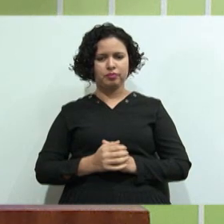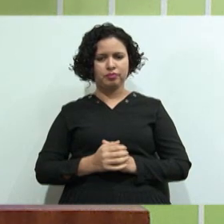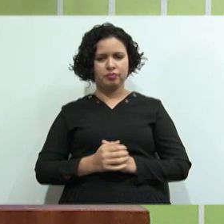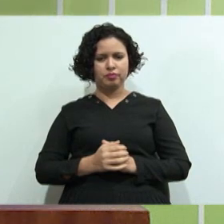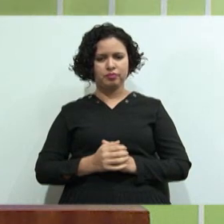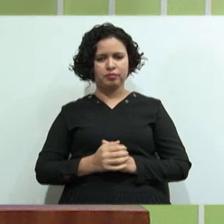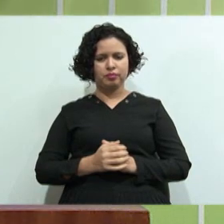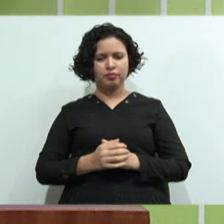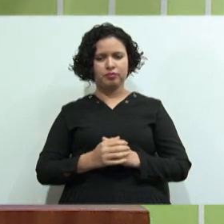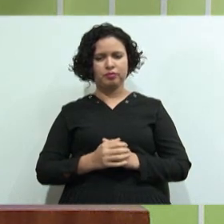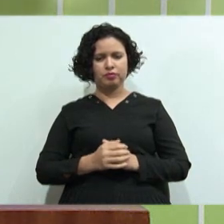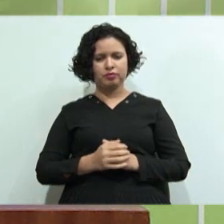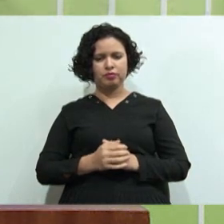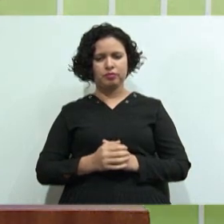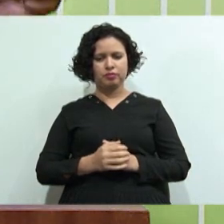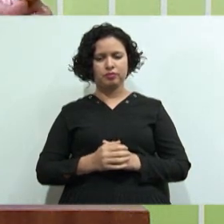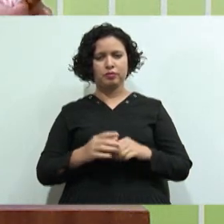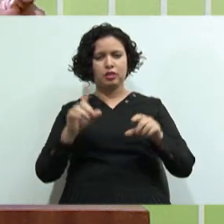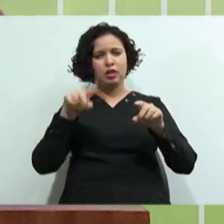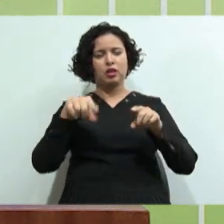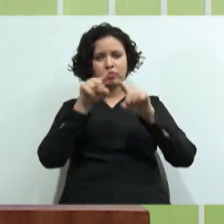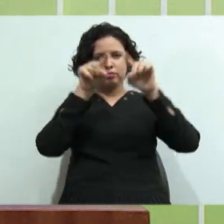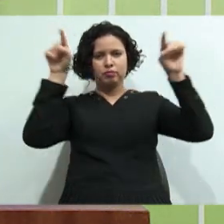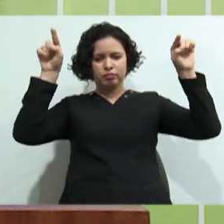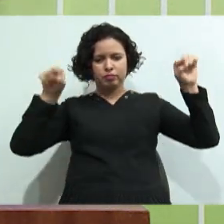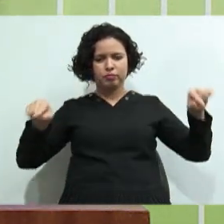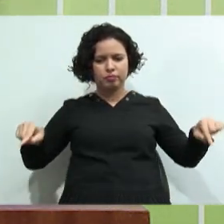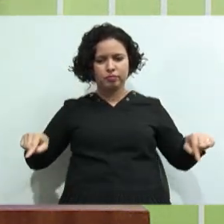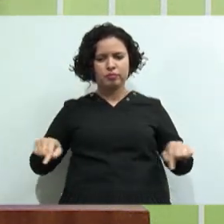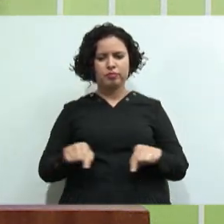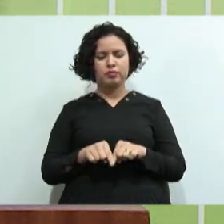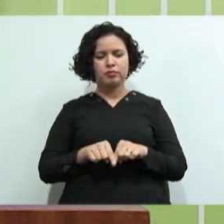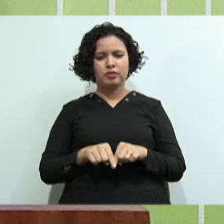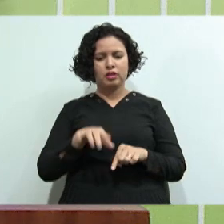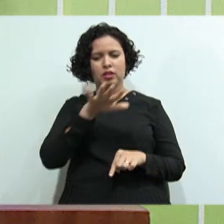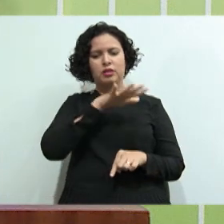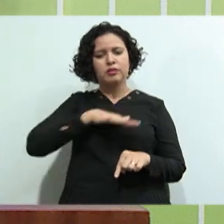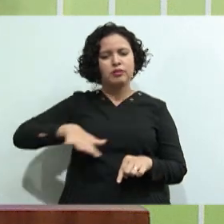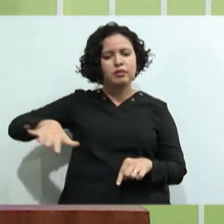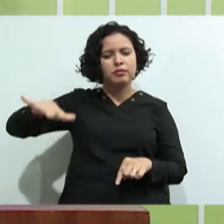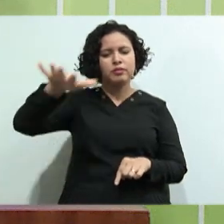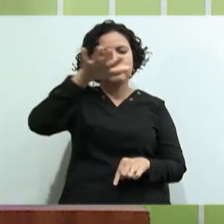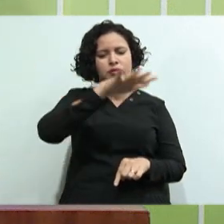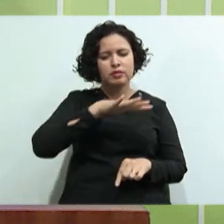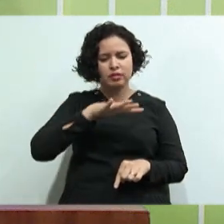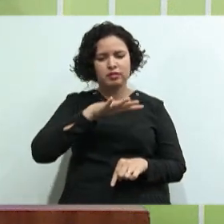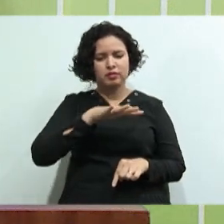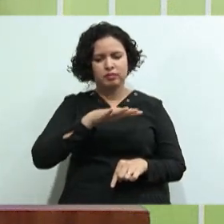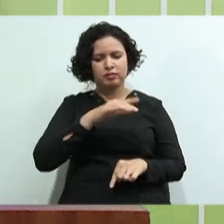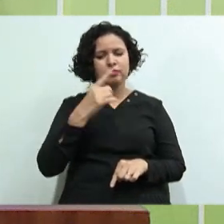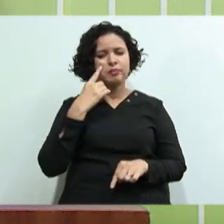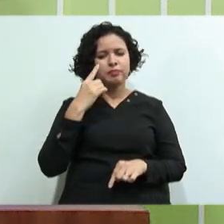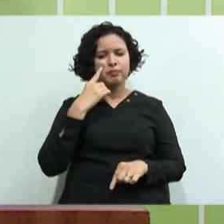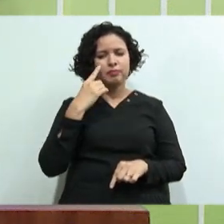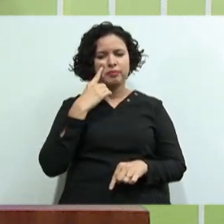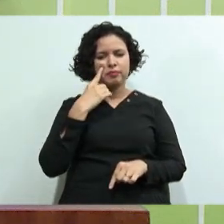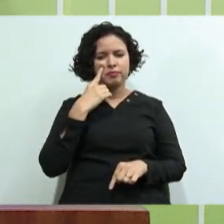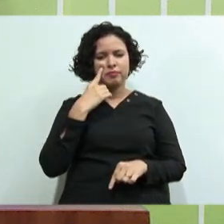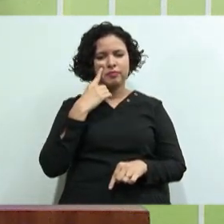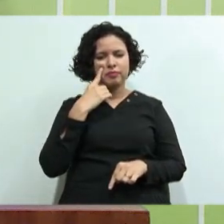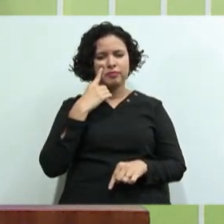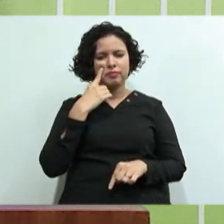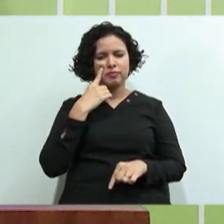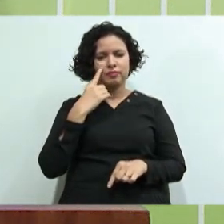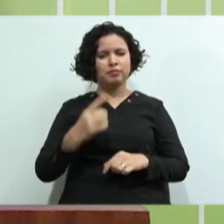deve estar um pouco acima da cabeça, ao lado e aqui. Vocês percebem ali a Tamires, ali embaixo? Ali embaixo,